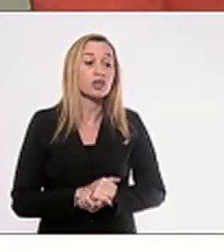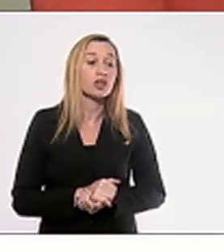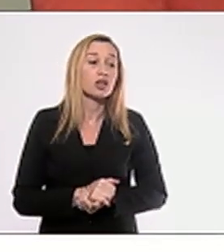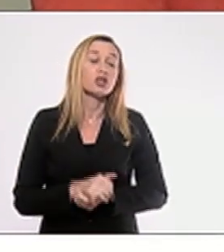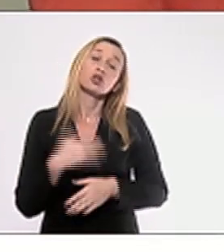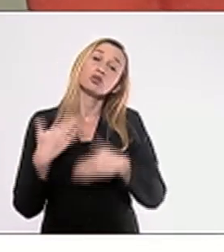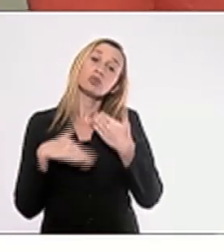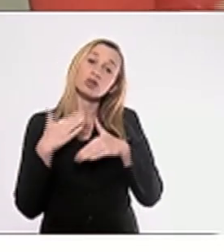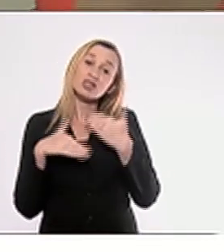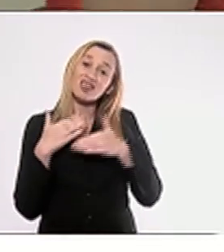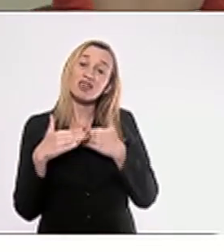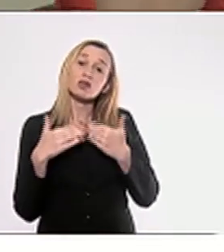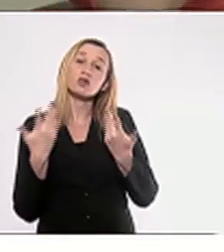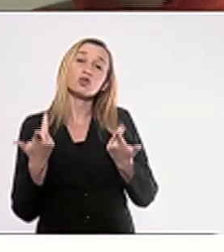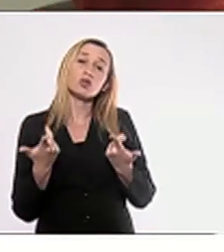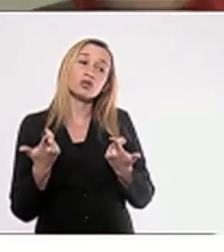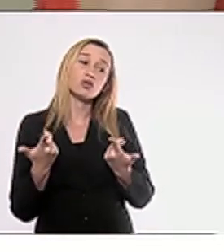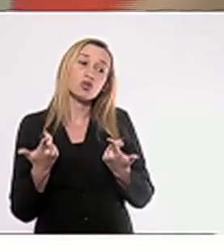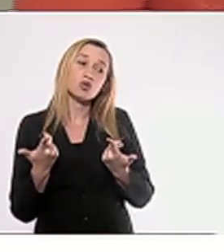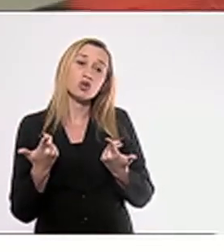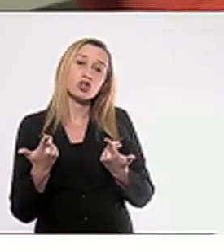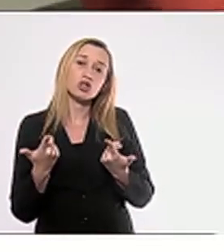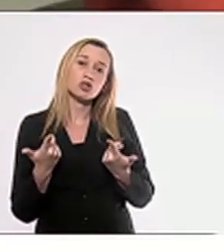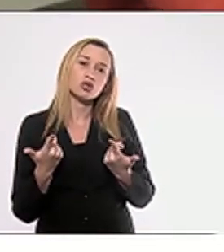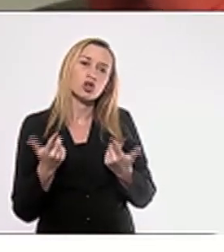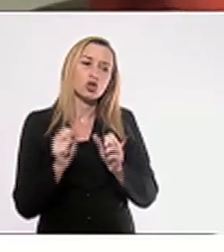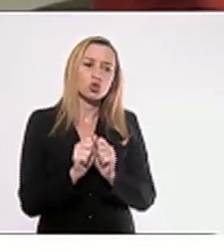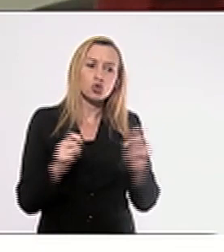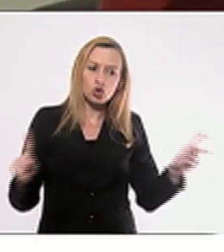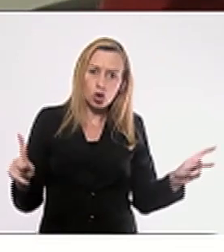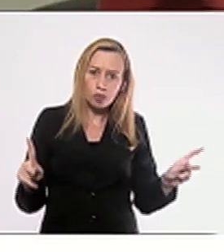um processo que foi impetrado de um shopping,